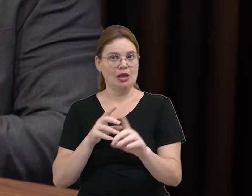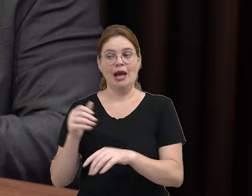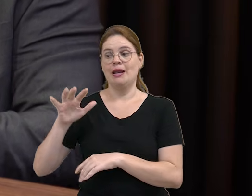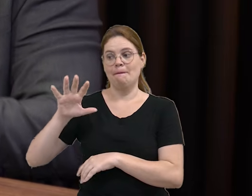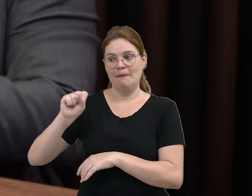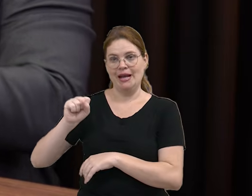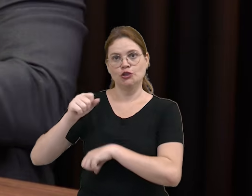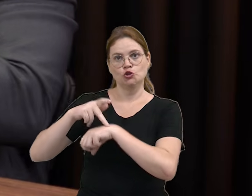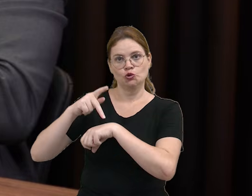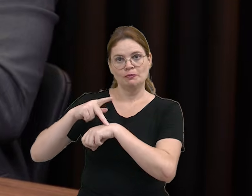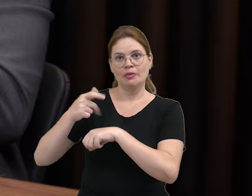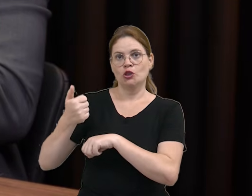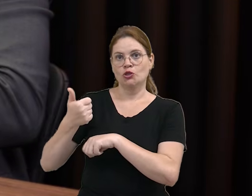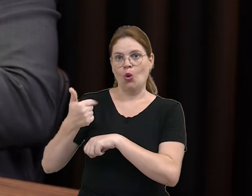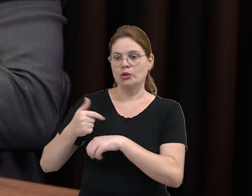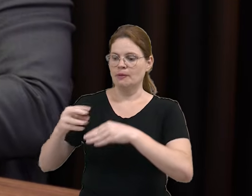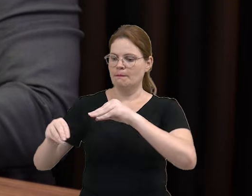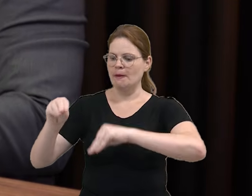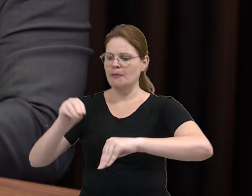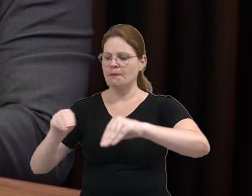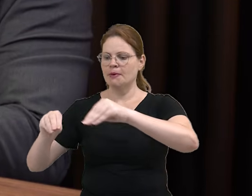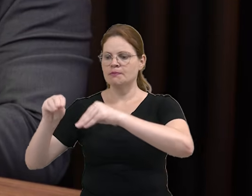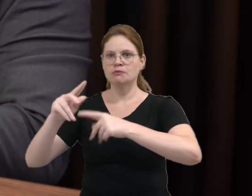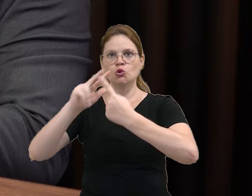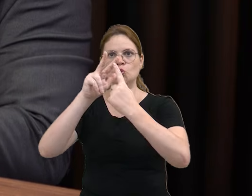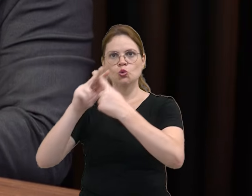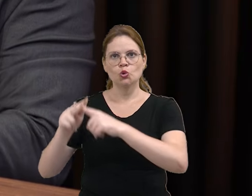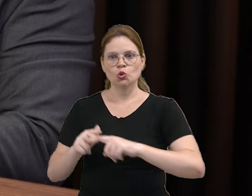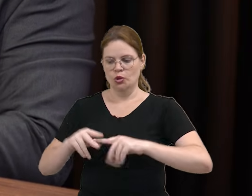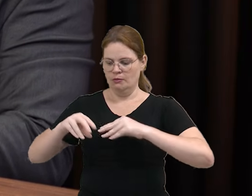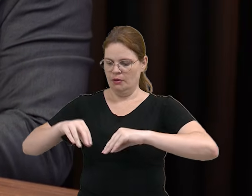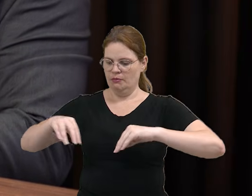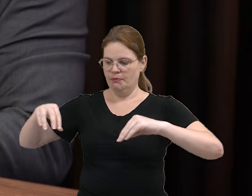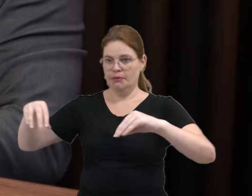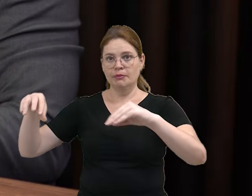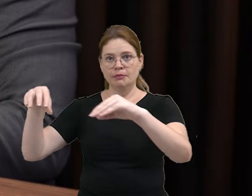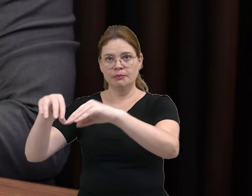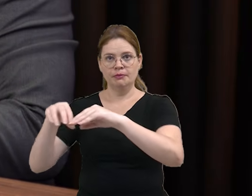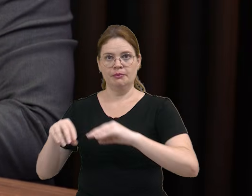restaura. E lá fala o seguinte, que no momento que ele